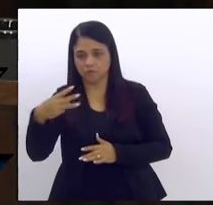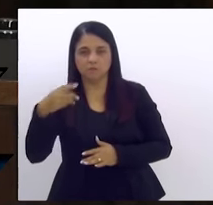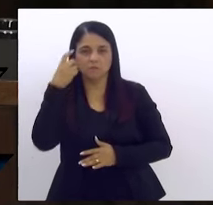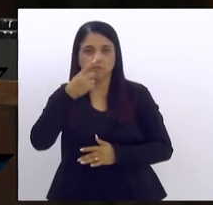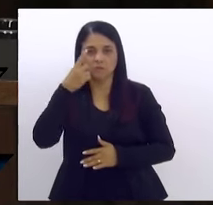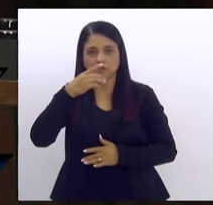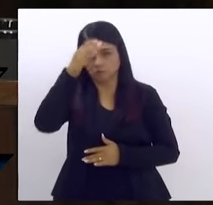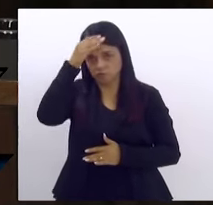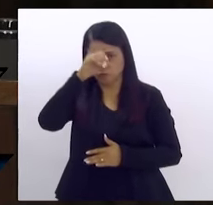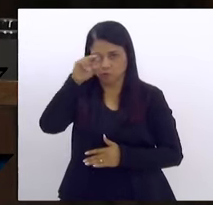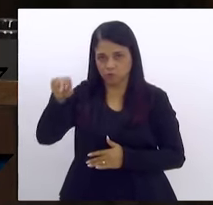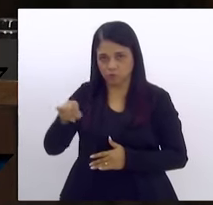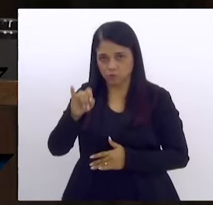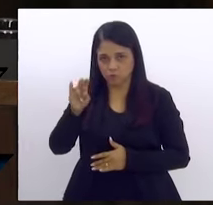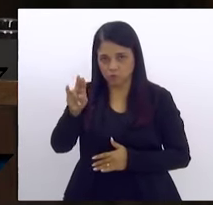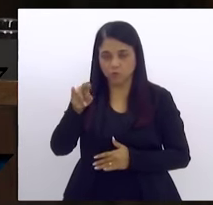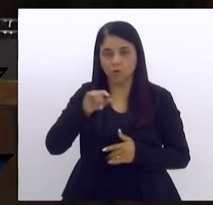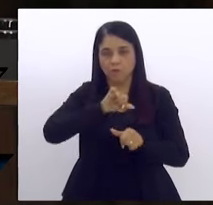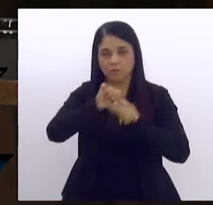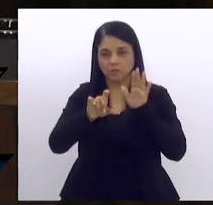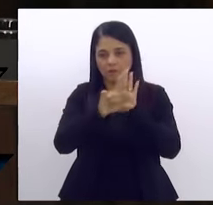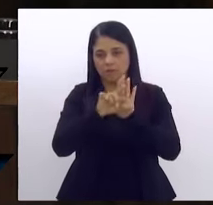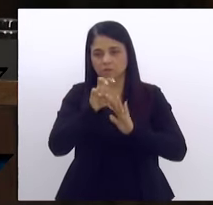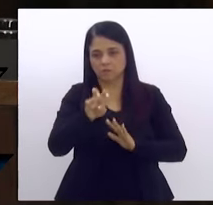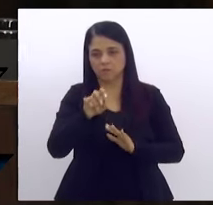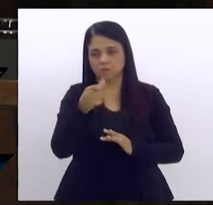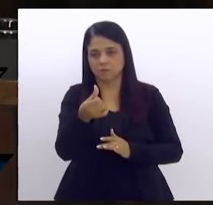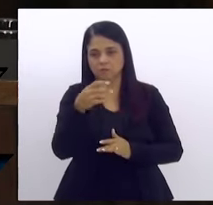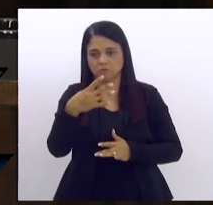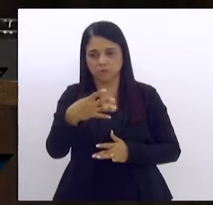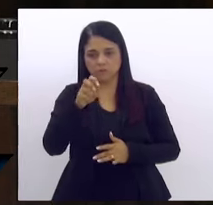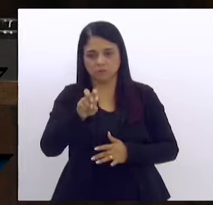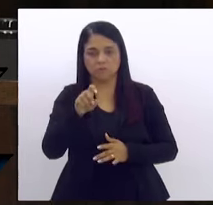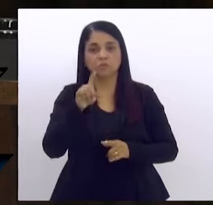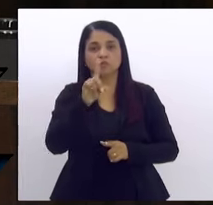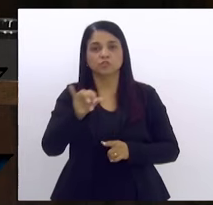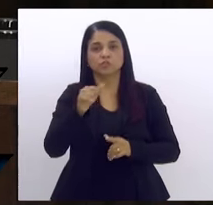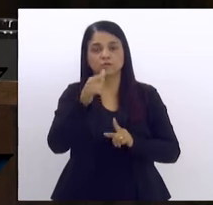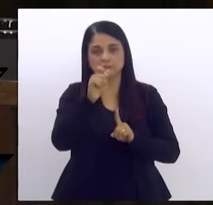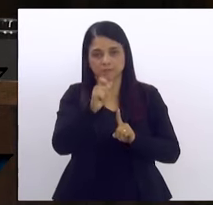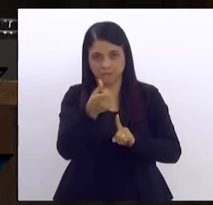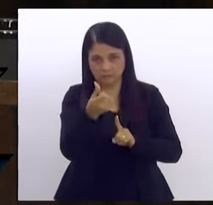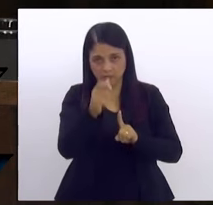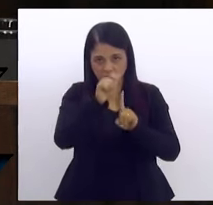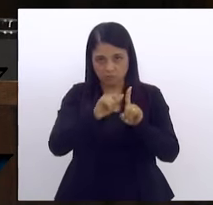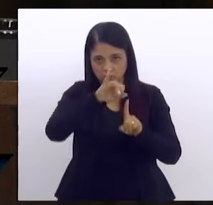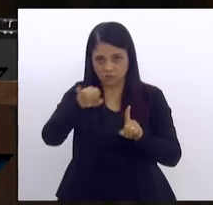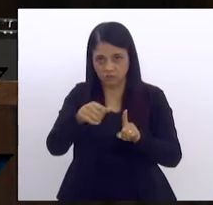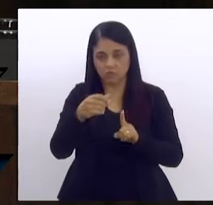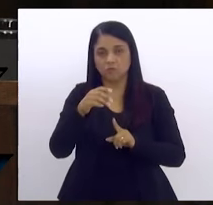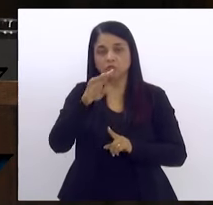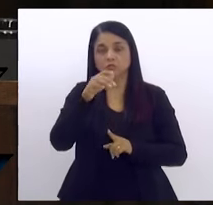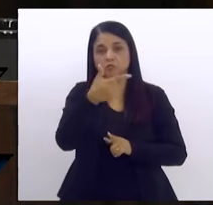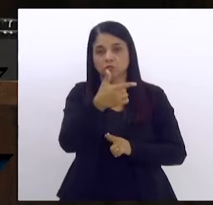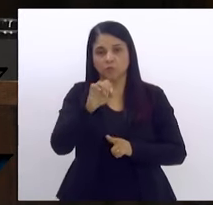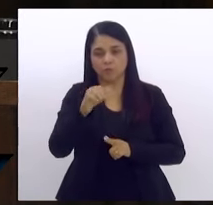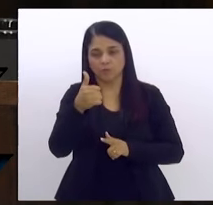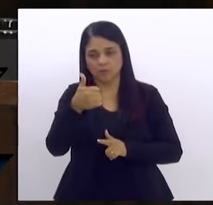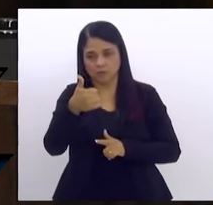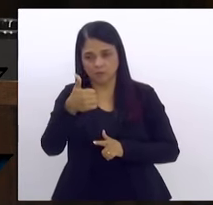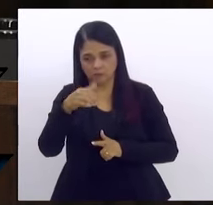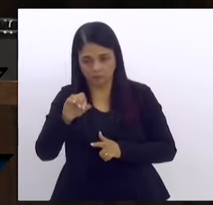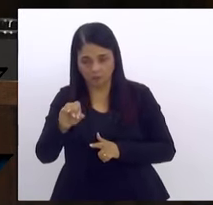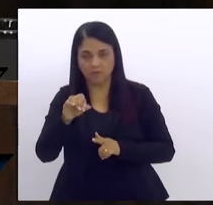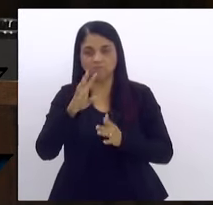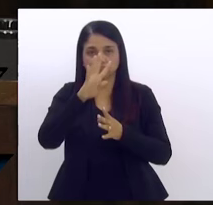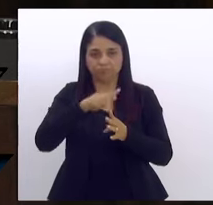da deputada Tia Ju, que altera a lei 5.645, de 6 de janeiro de 2010, para incluir no calendário